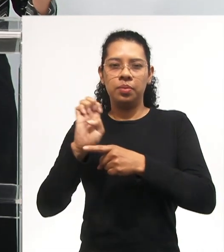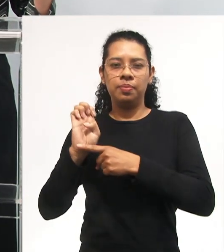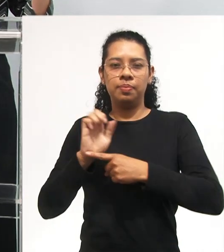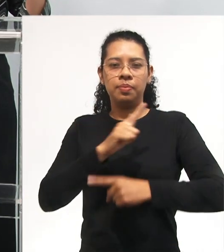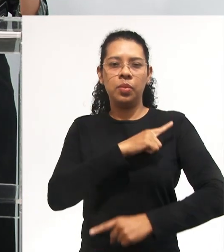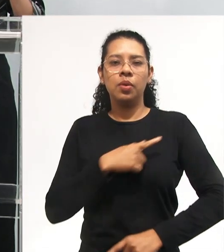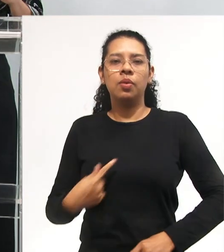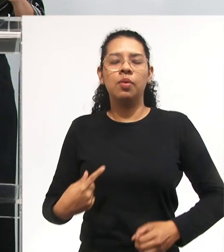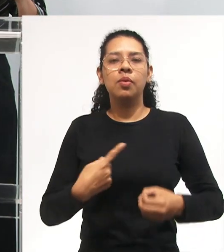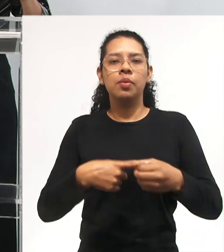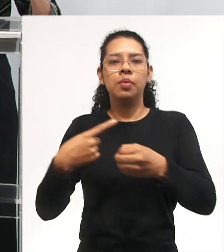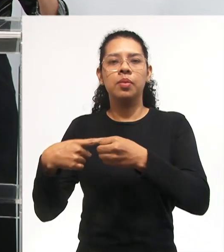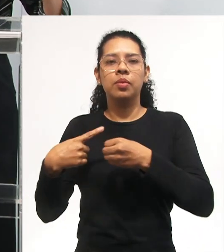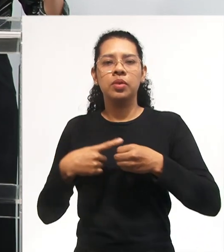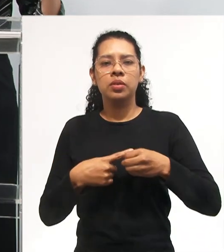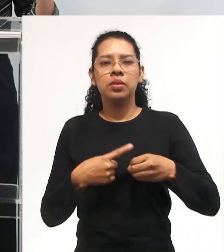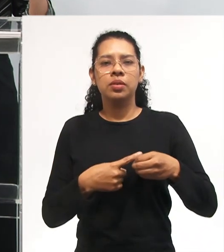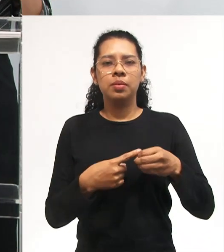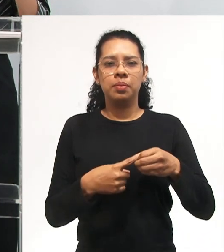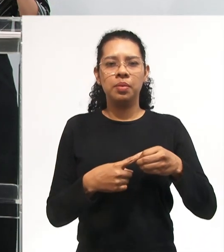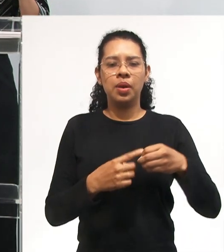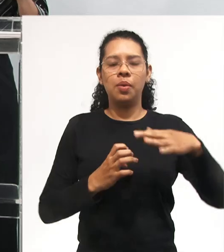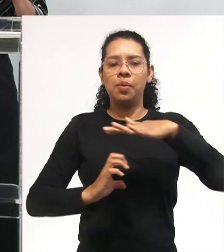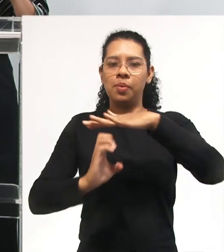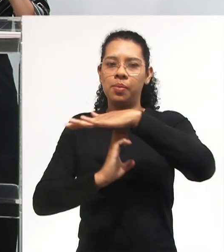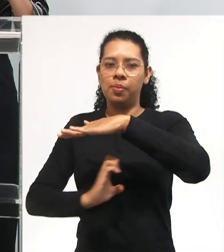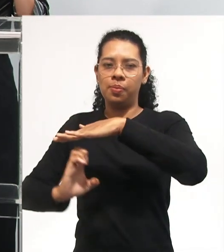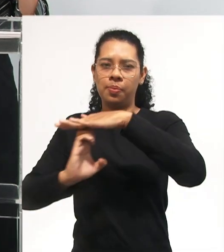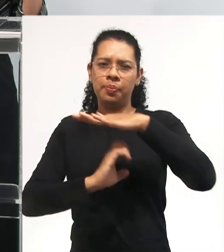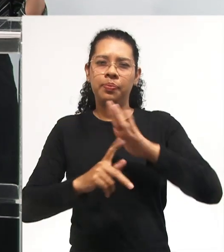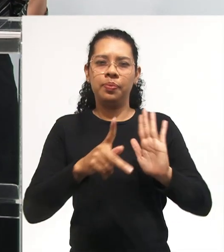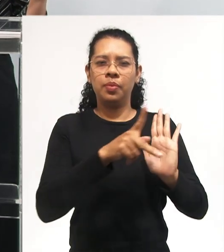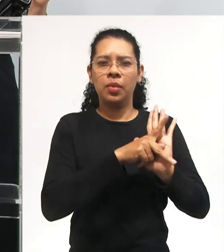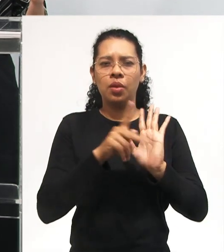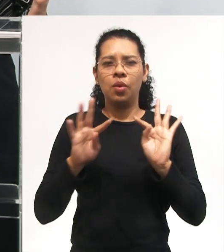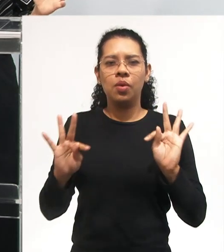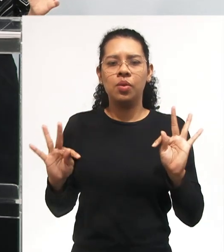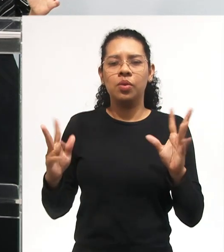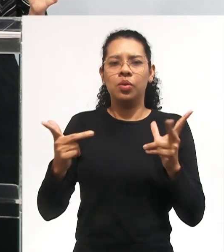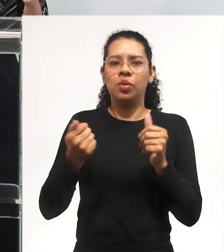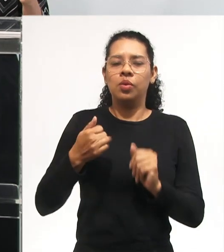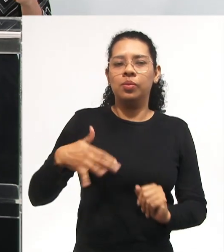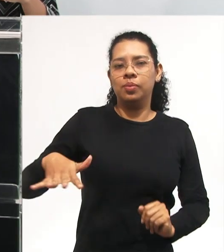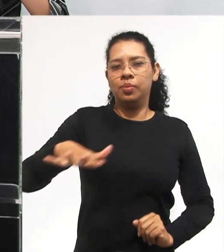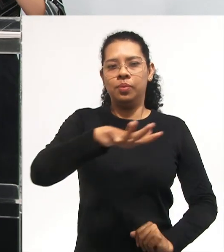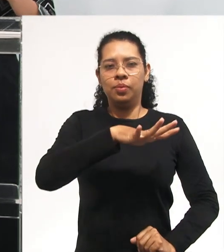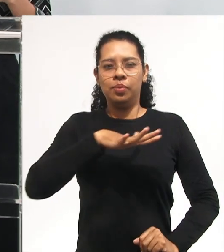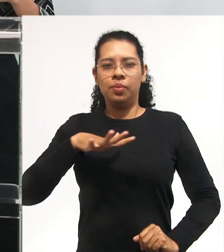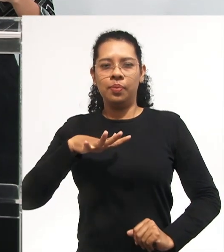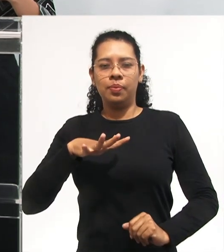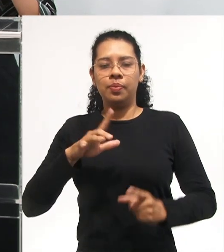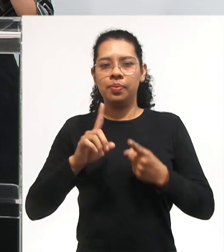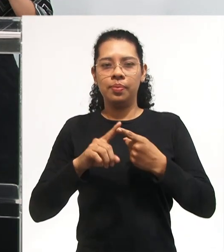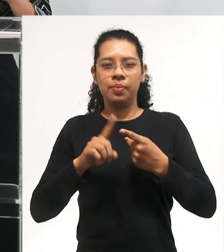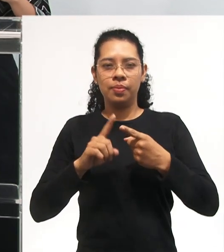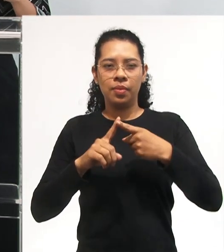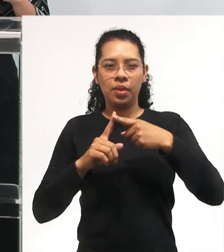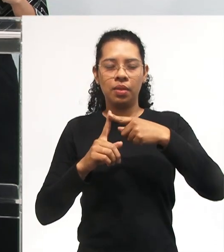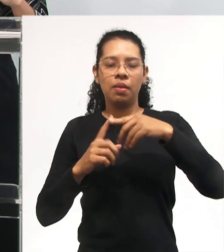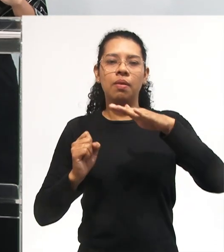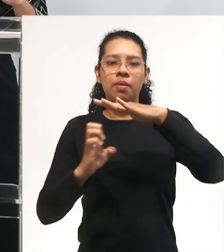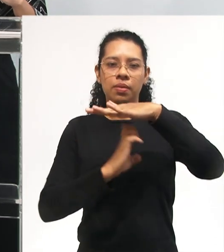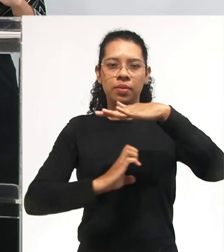as fundações, as empresas públicas, todas as empresas que têm ligação com o governo, elas estão